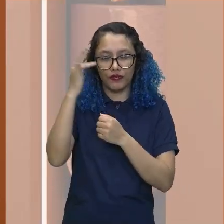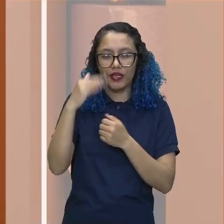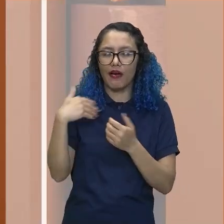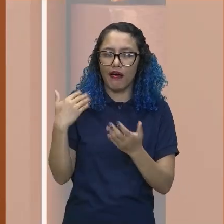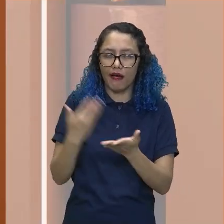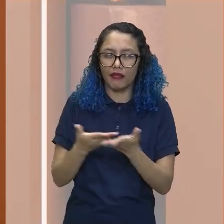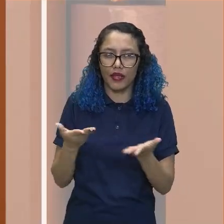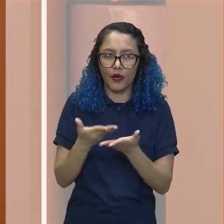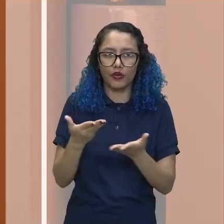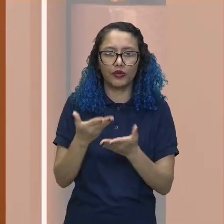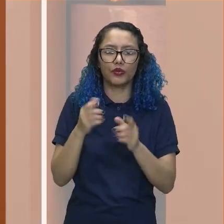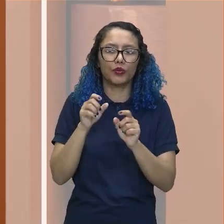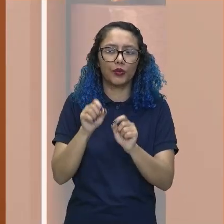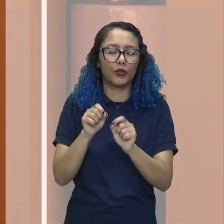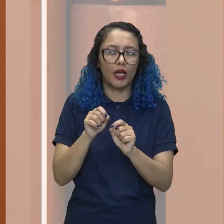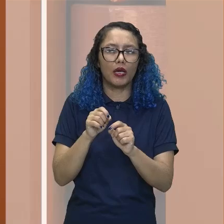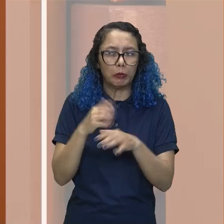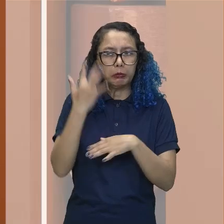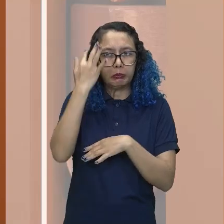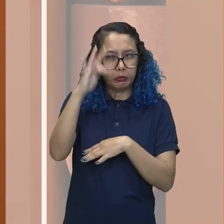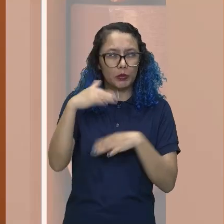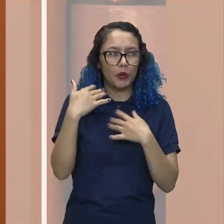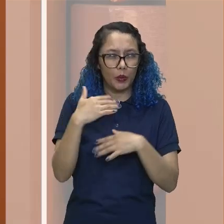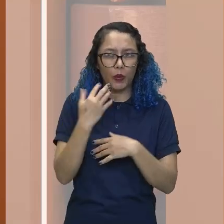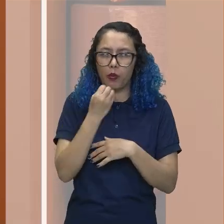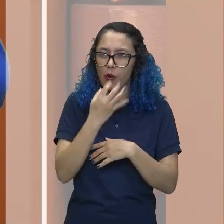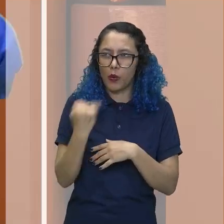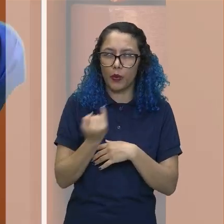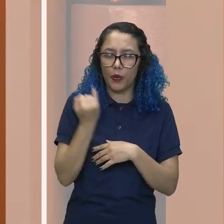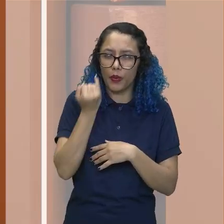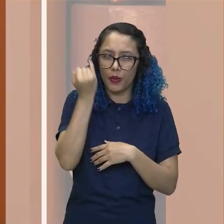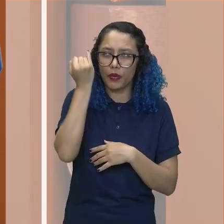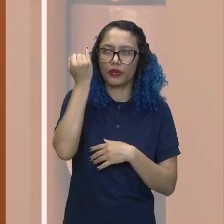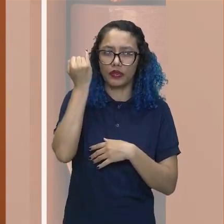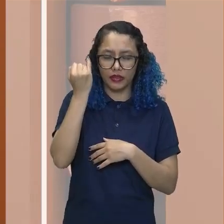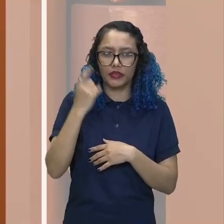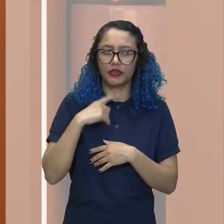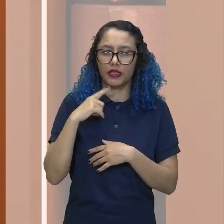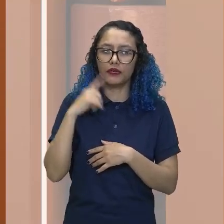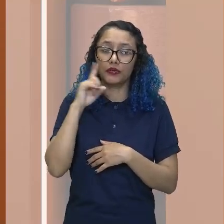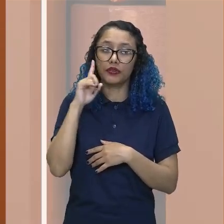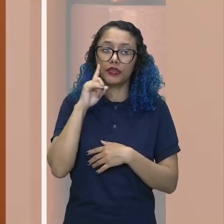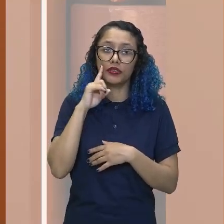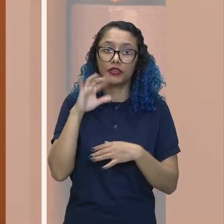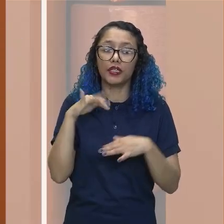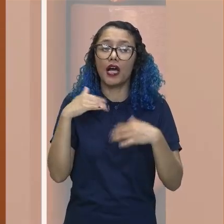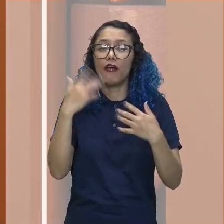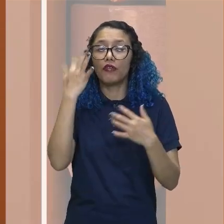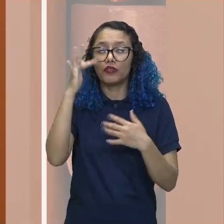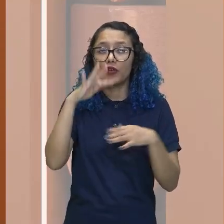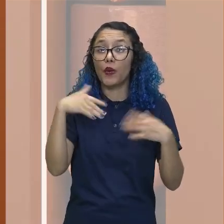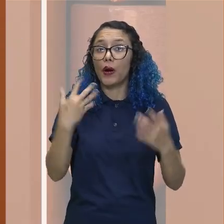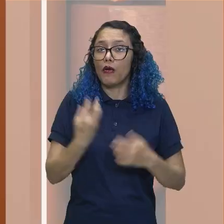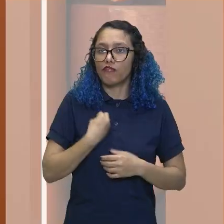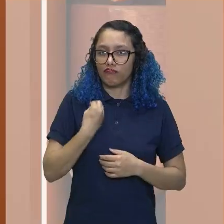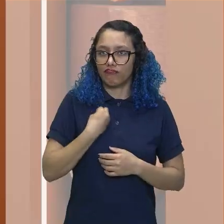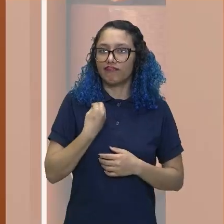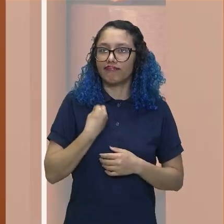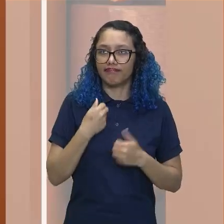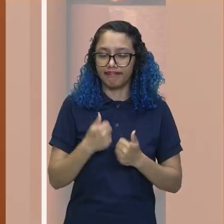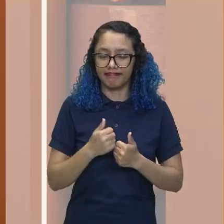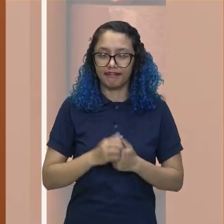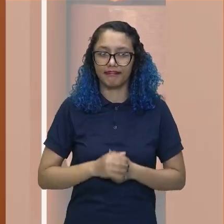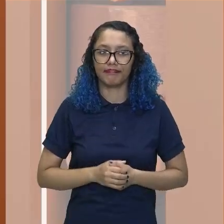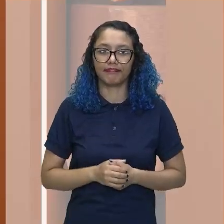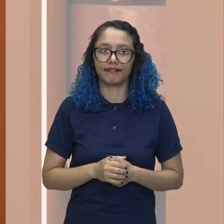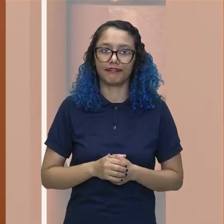filosofia forte, que faz parte, né, do nosso cotidiano, que é a filosofia existencialista. Perfeito? Muito